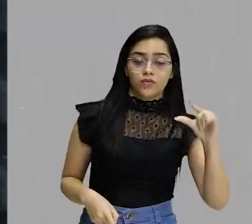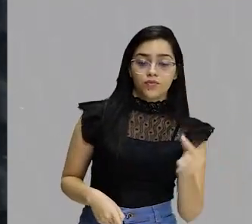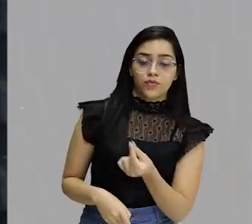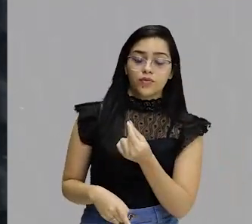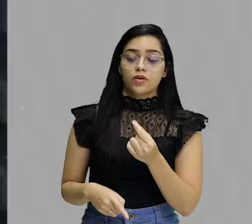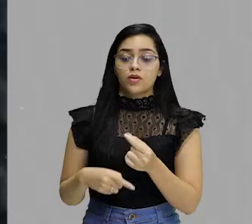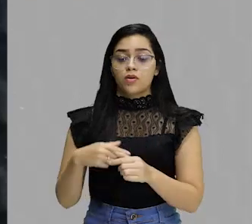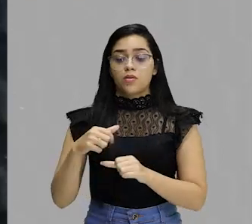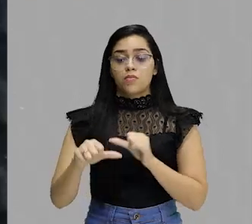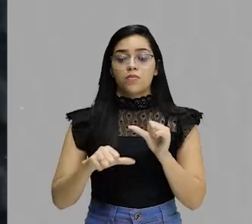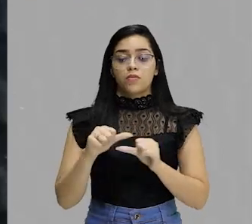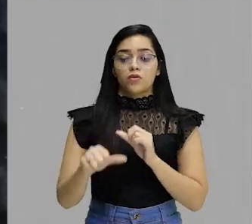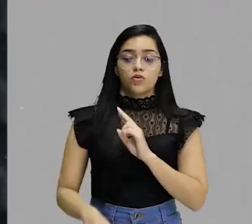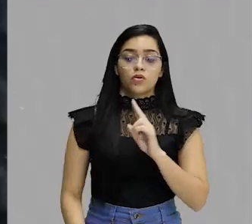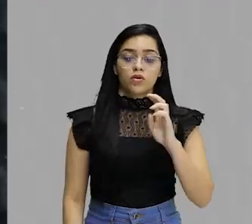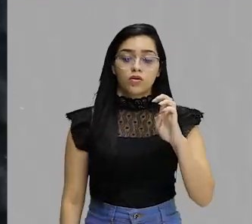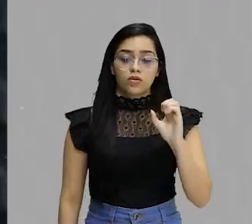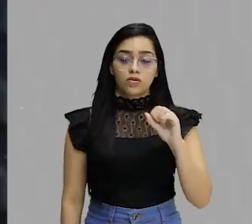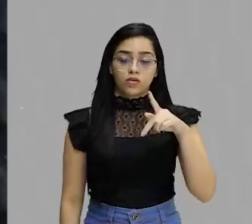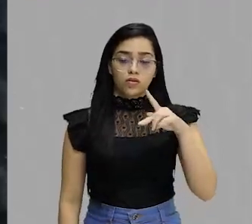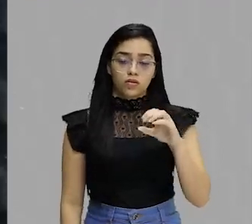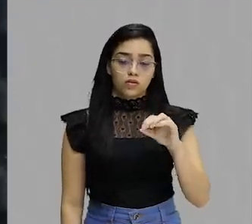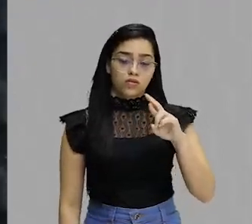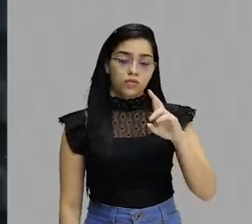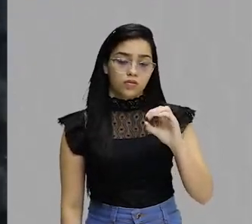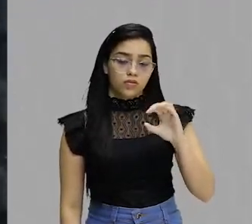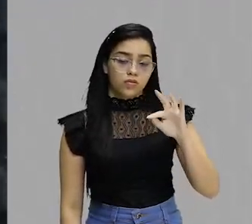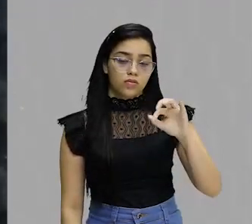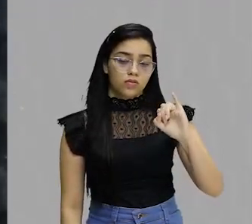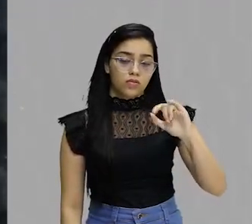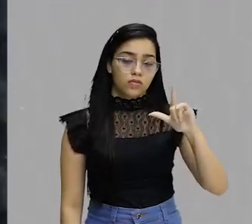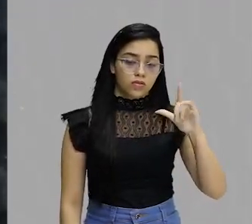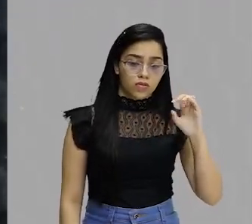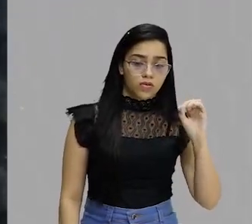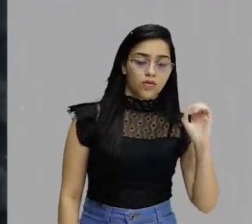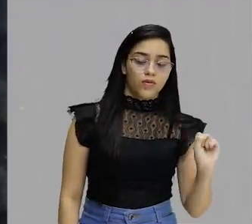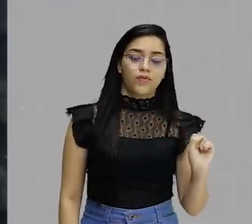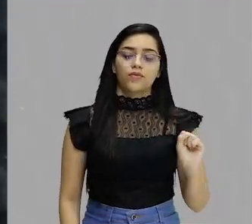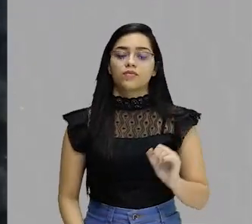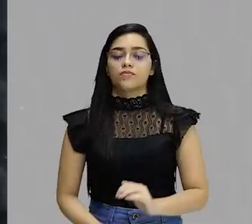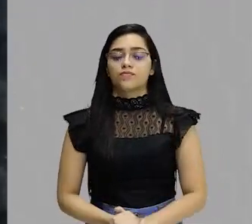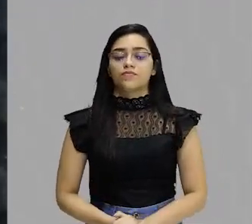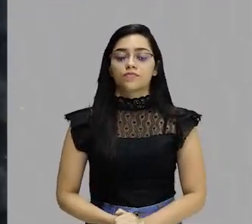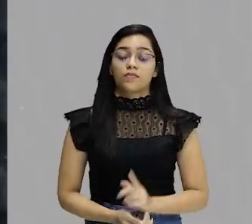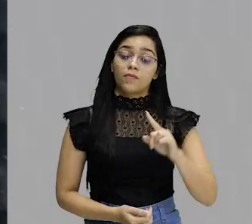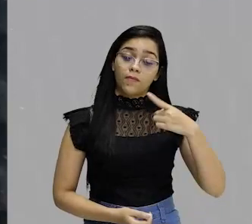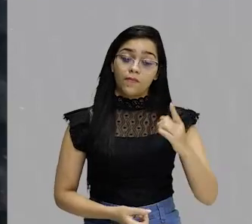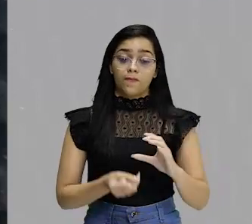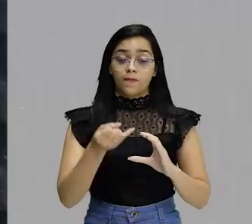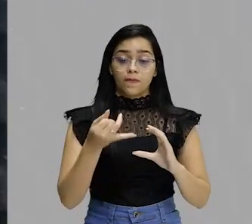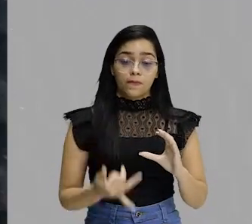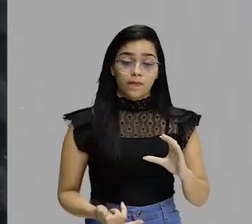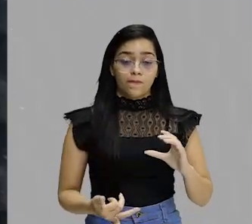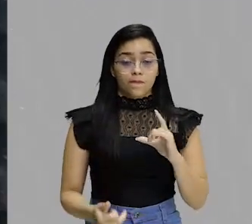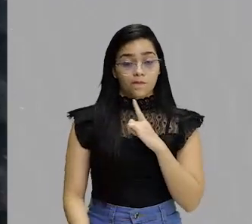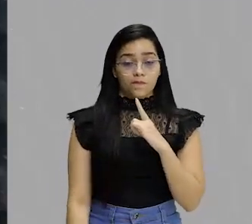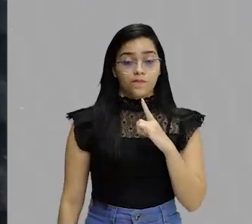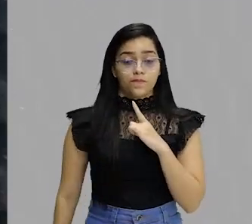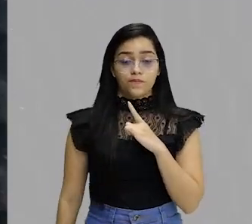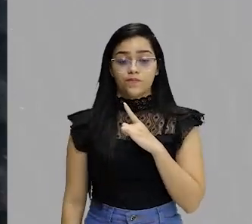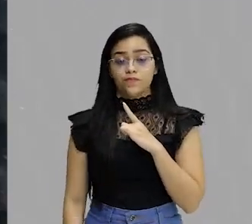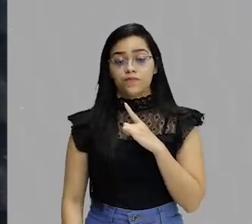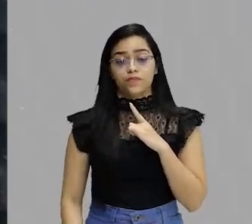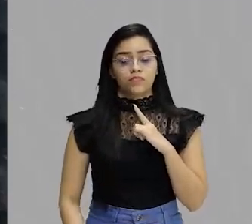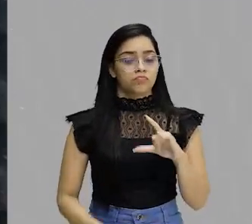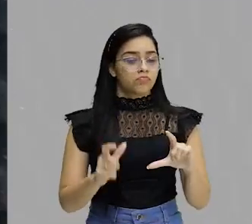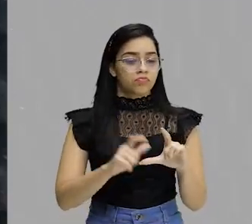modificada chamada esporófilo, certo? Esporófilo. Outra característica das gimnospermas,